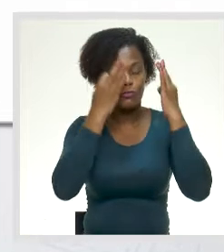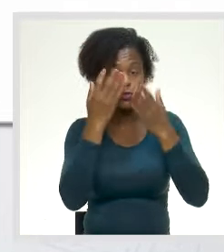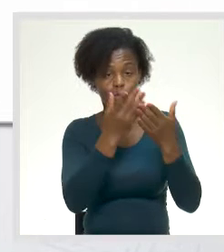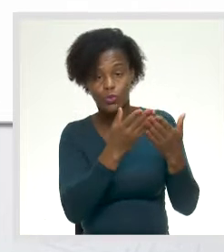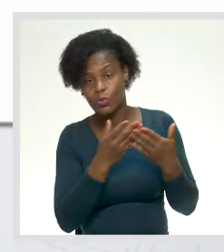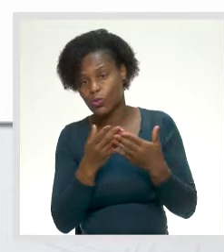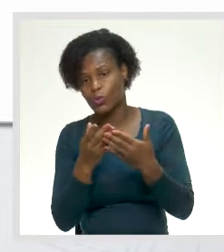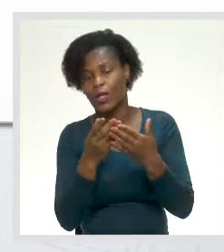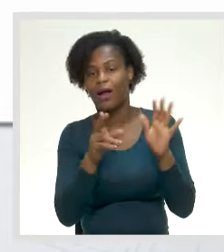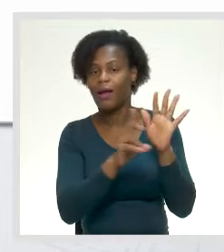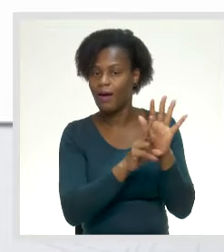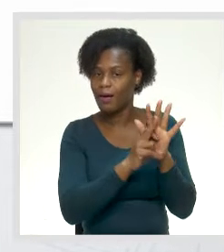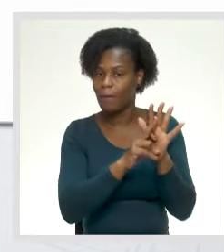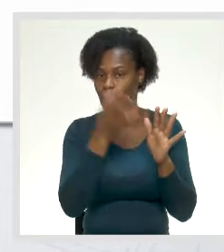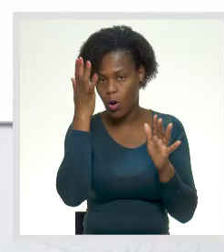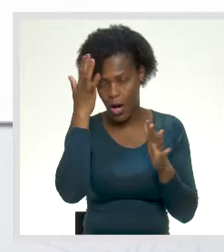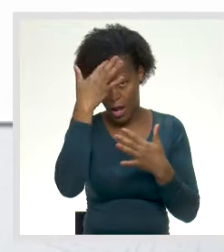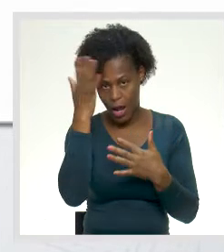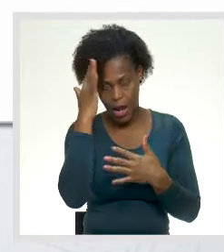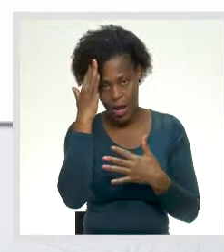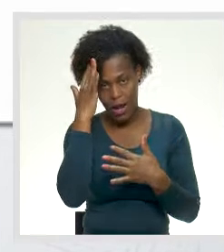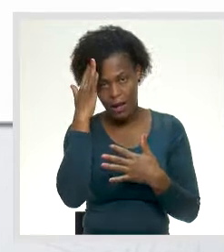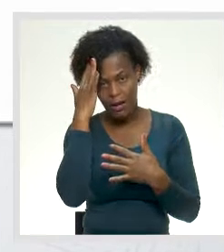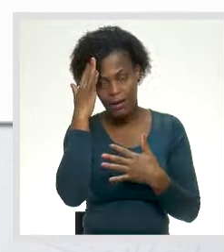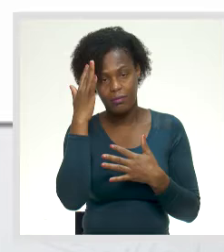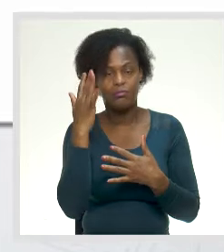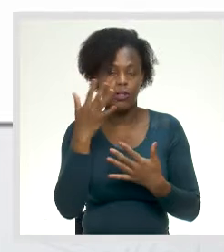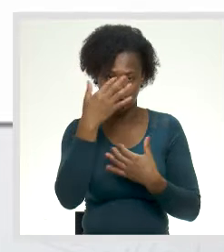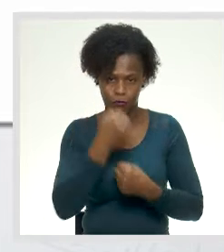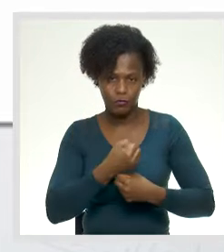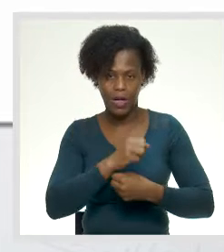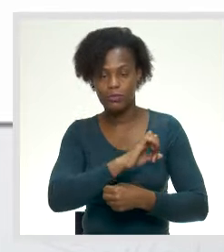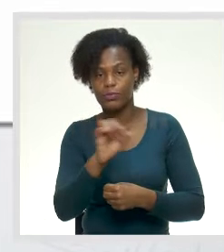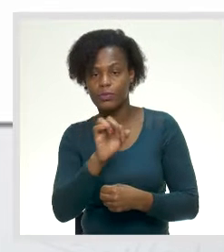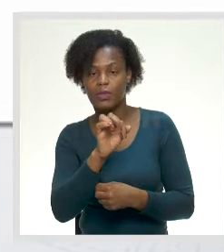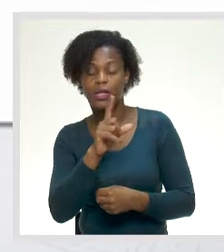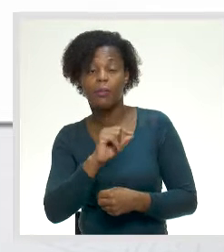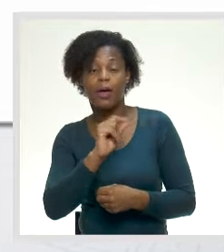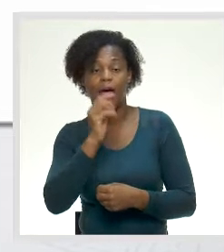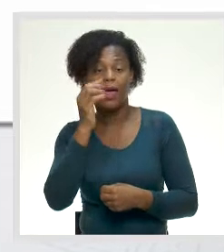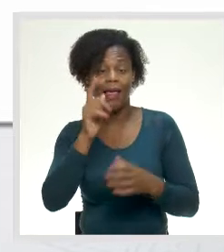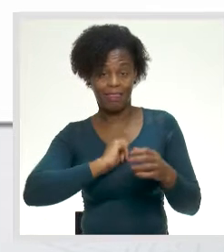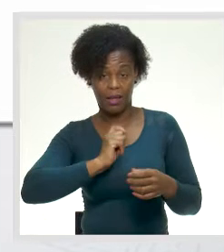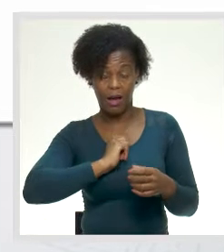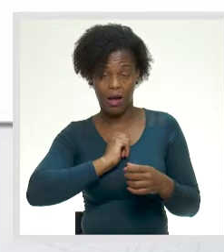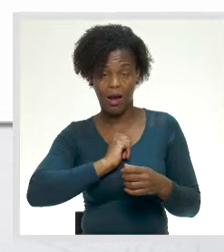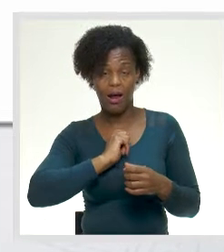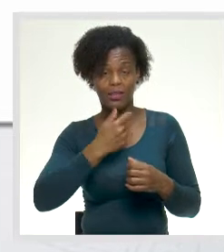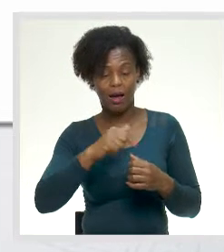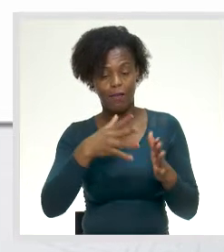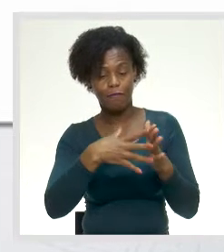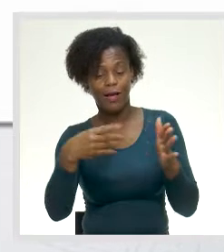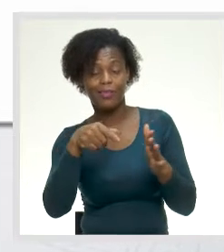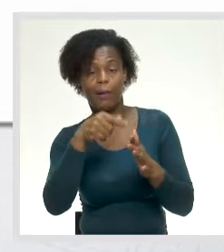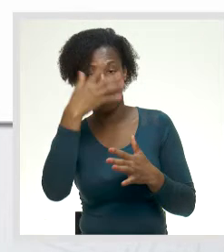que estuda as regras morais e a sua fundamentação. A ética reflete sobre a moral